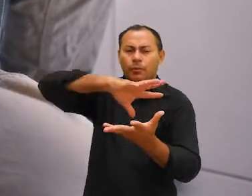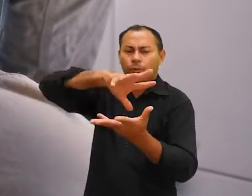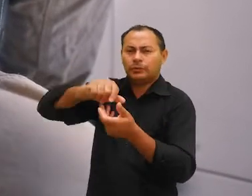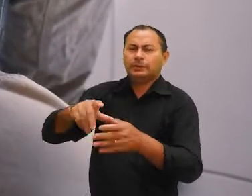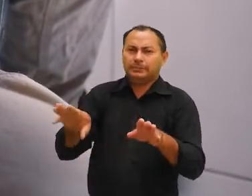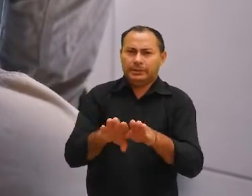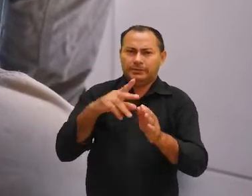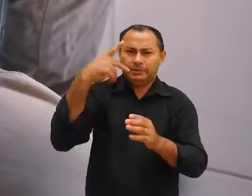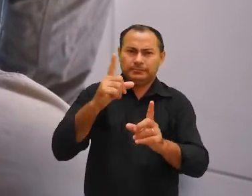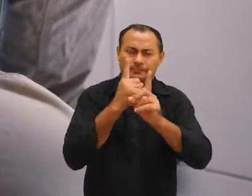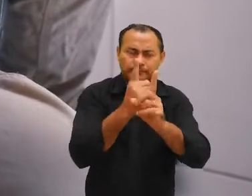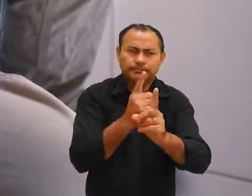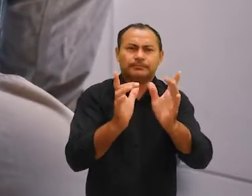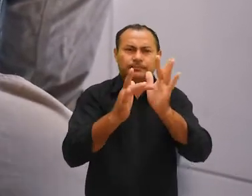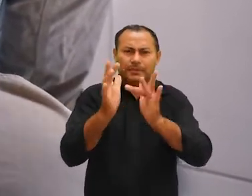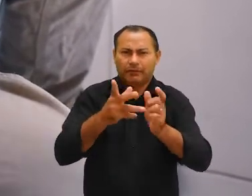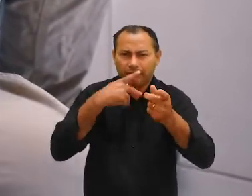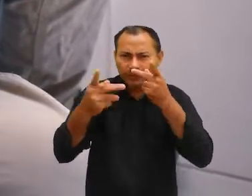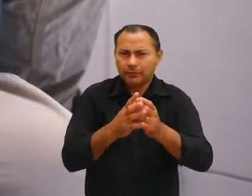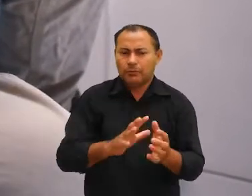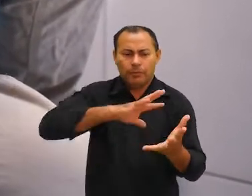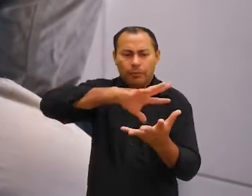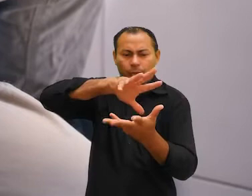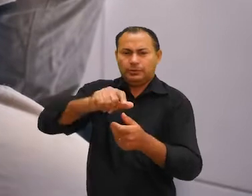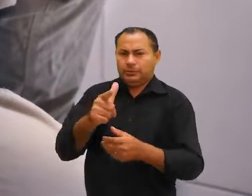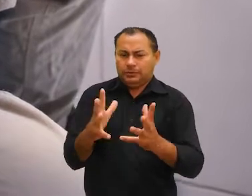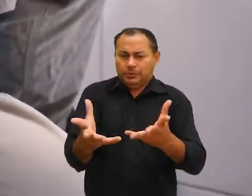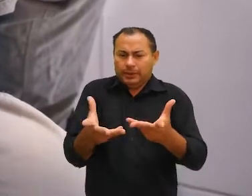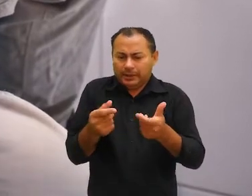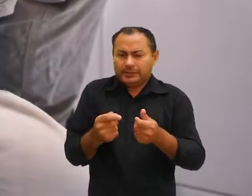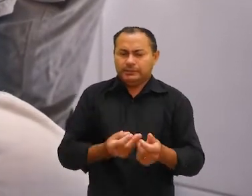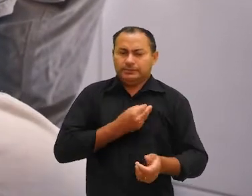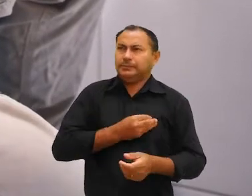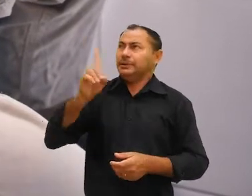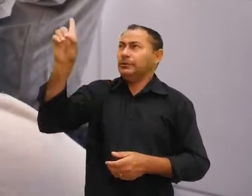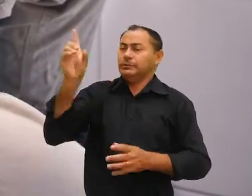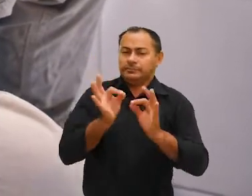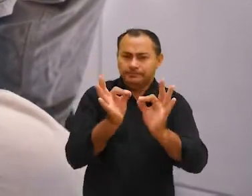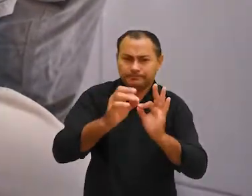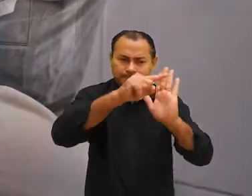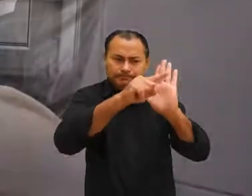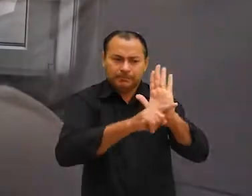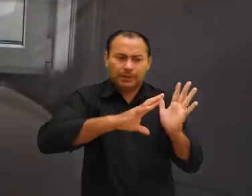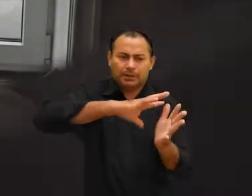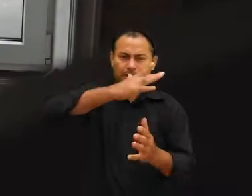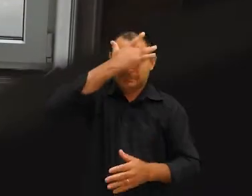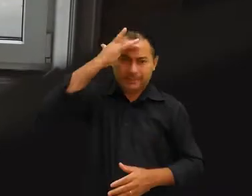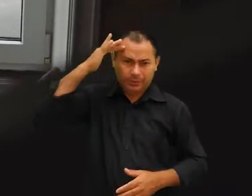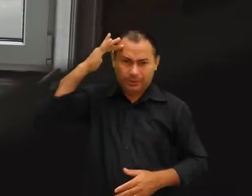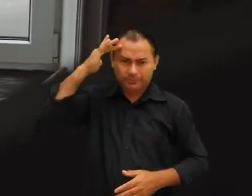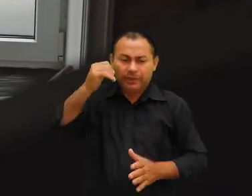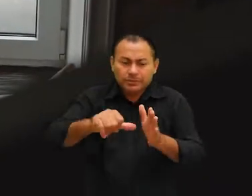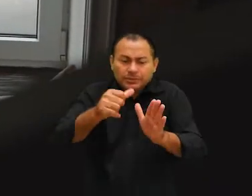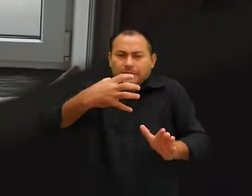respeito do mundo e dos seus discípulos ele estava afirmando que o mundo não tem a qualidade de vida que Deus planejou para o homem EA